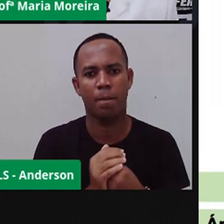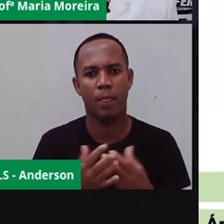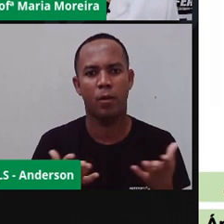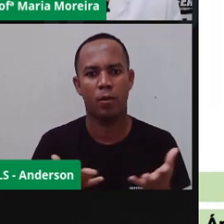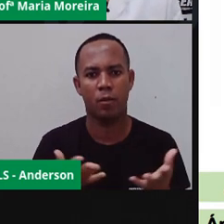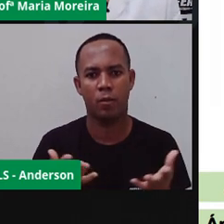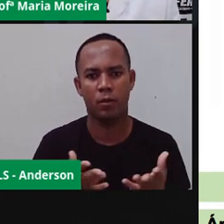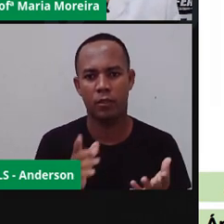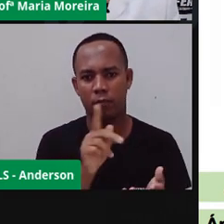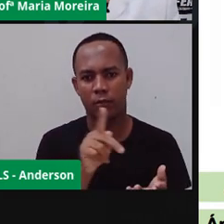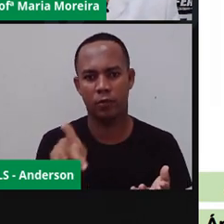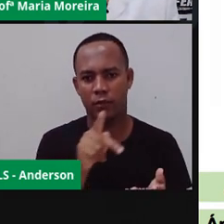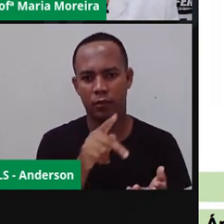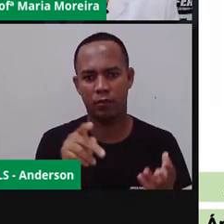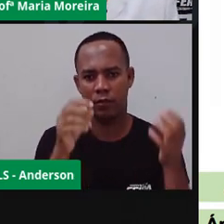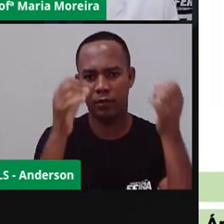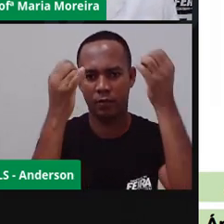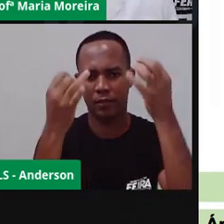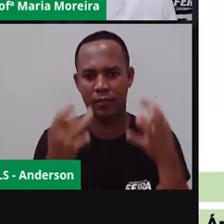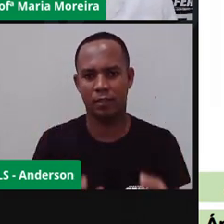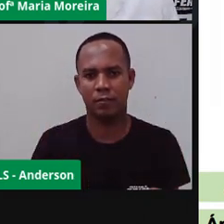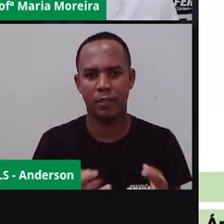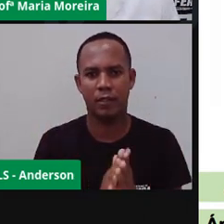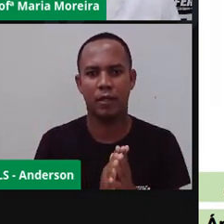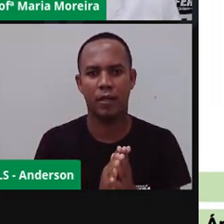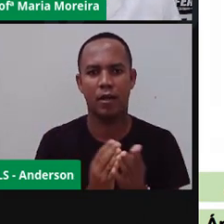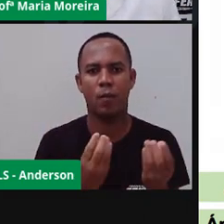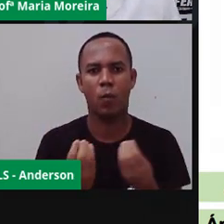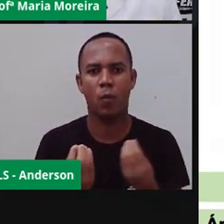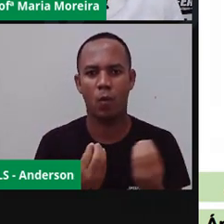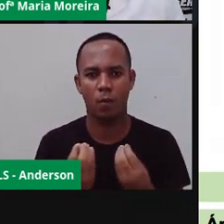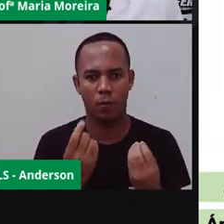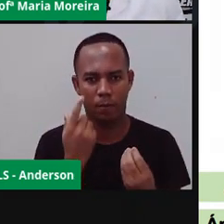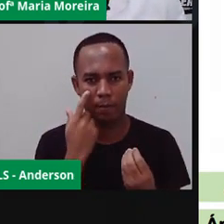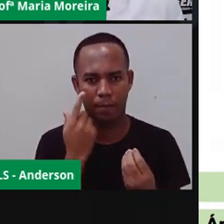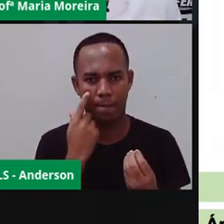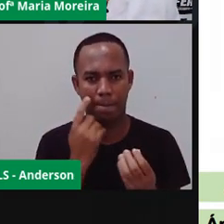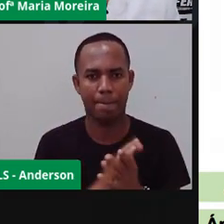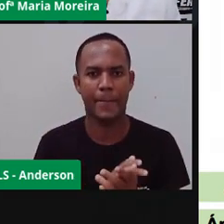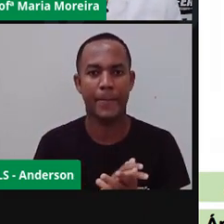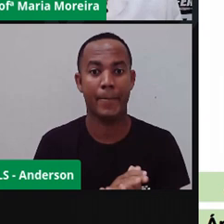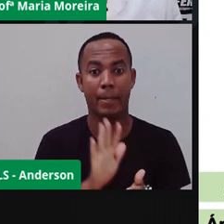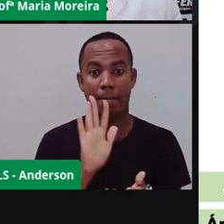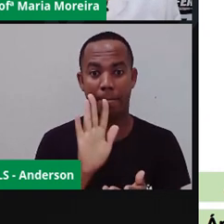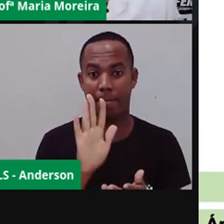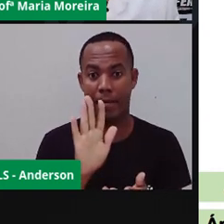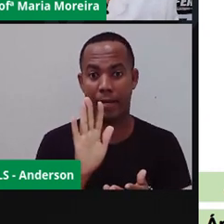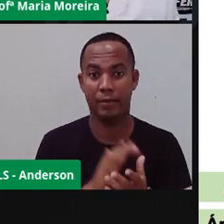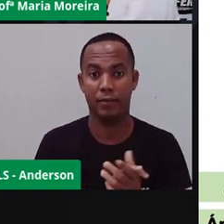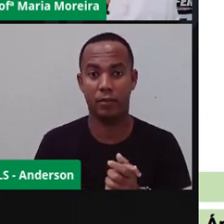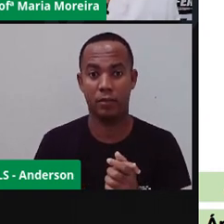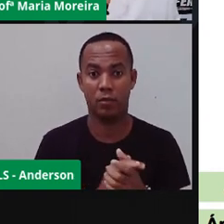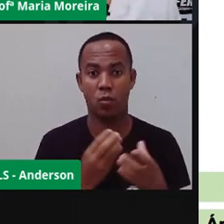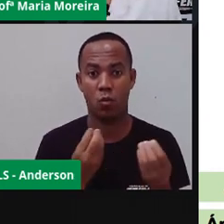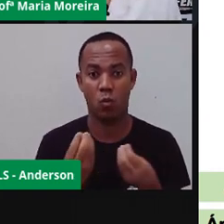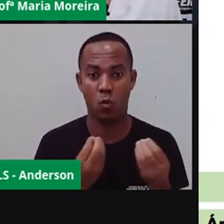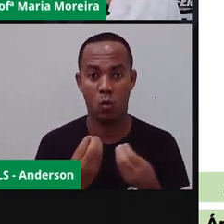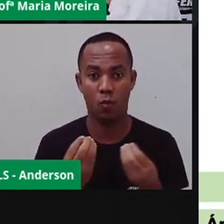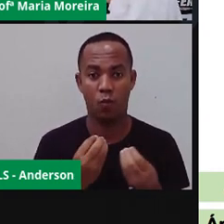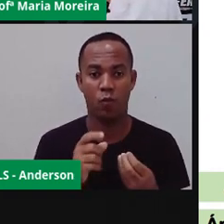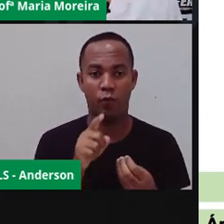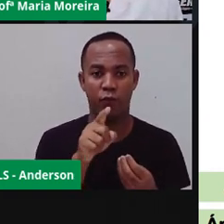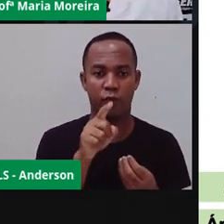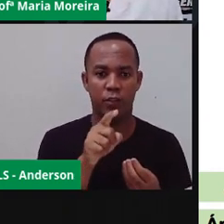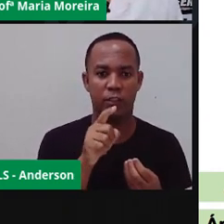sobre charge, o que de fato é uma charge, quais são os elementos dela, tá? Mas para que vocês tenham esse